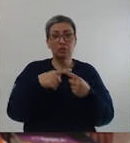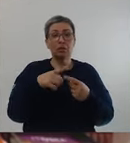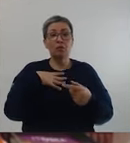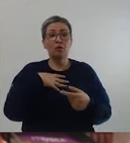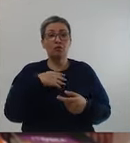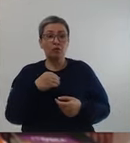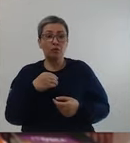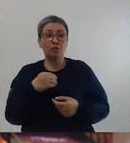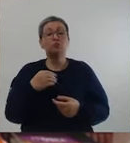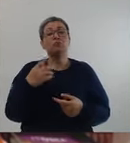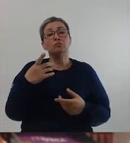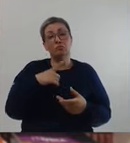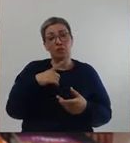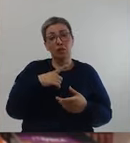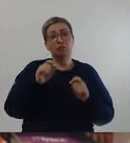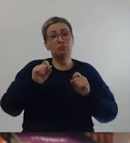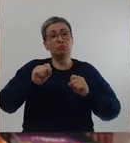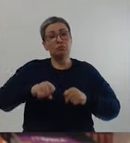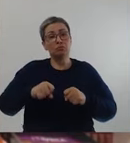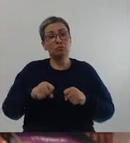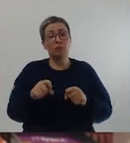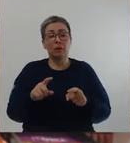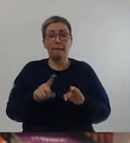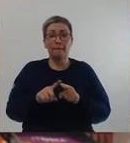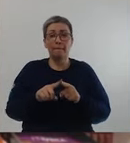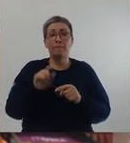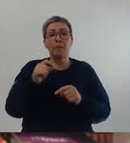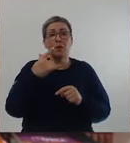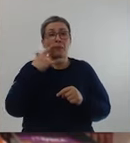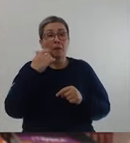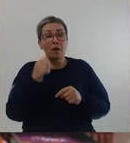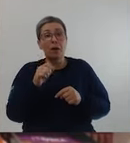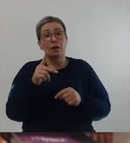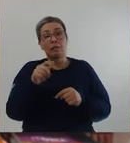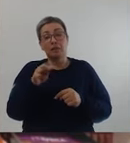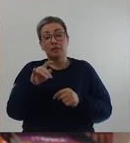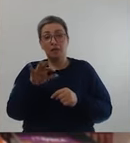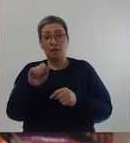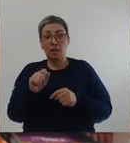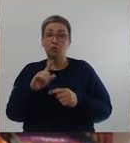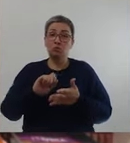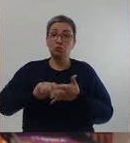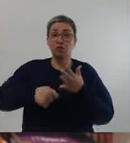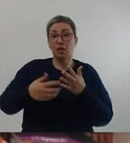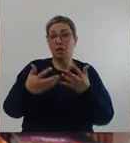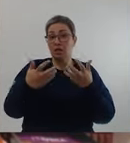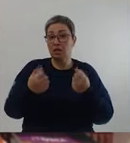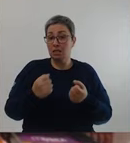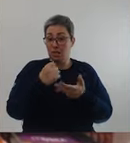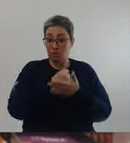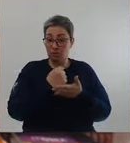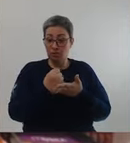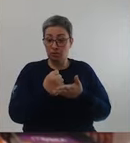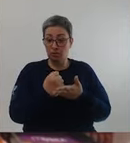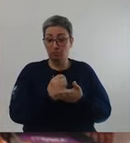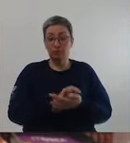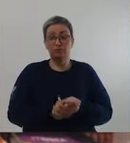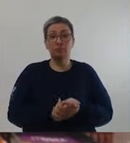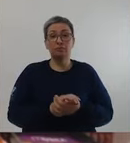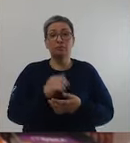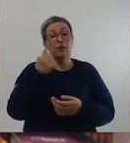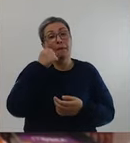de paternidade, né? Isso pelo pai, né? Ou anuência para a efetivação do